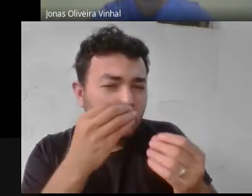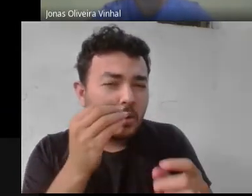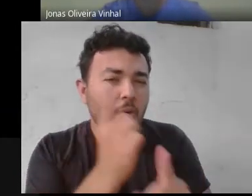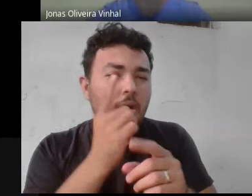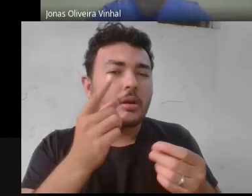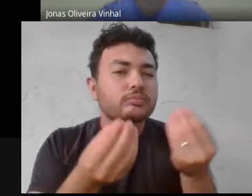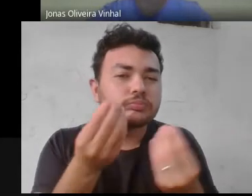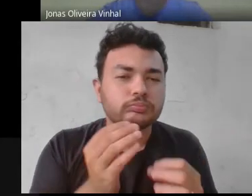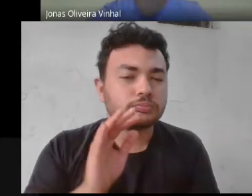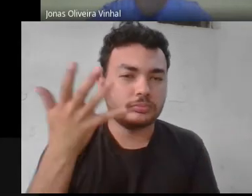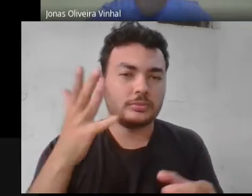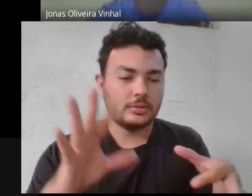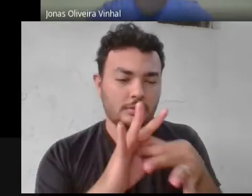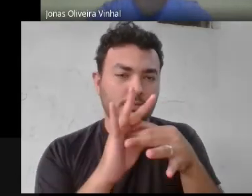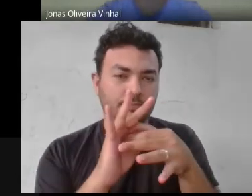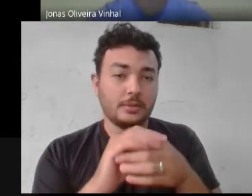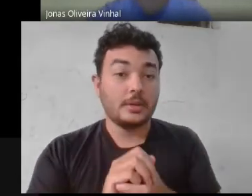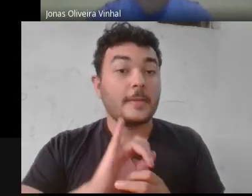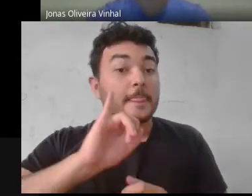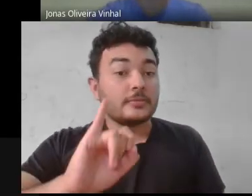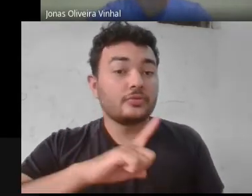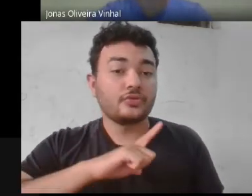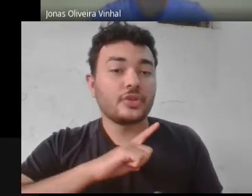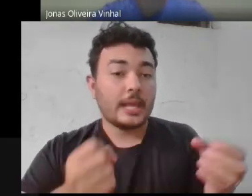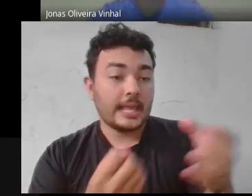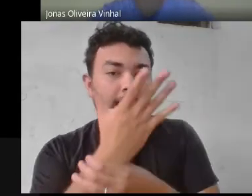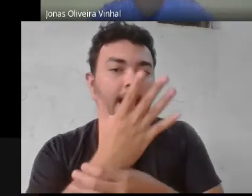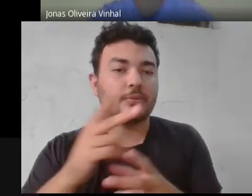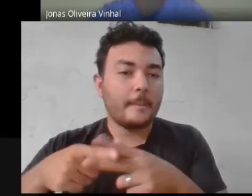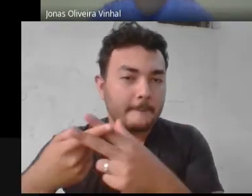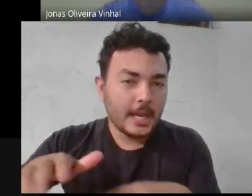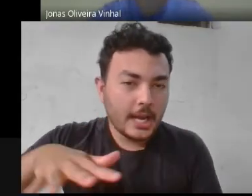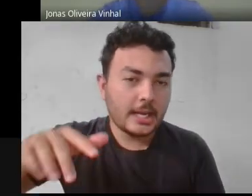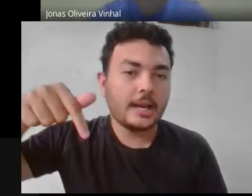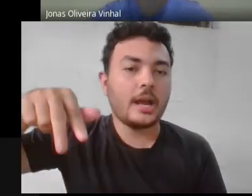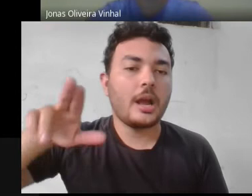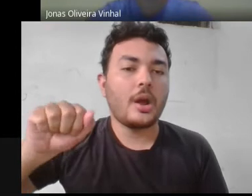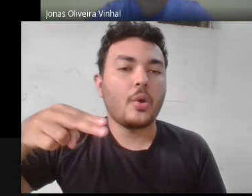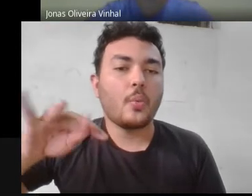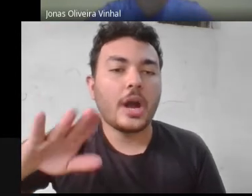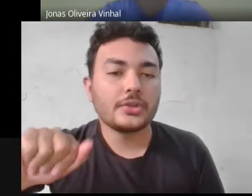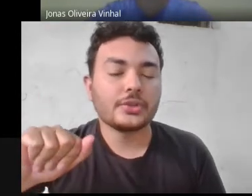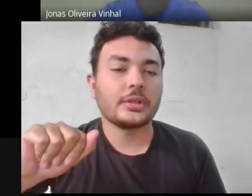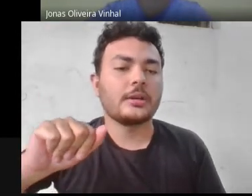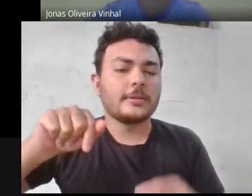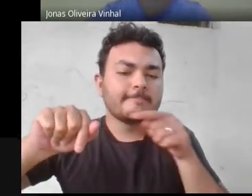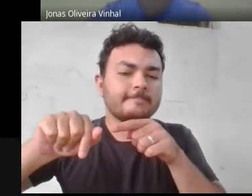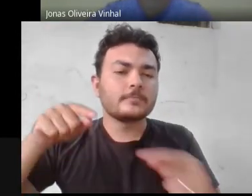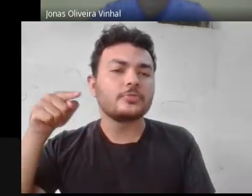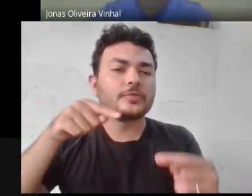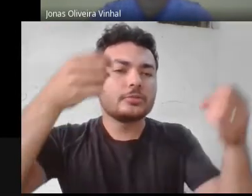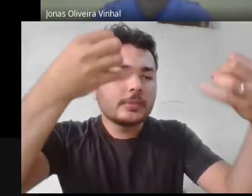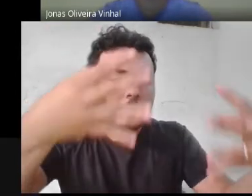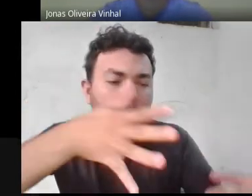né? Então, se tinha se criado a mecânica quântica como fundamento para explicar esses fenômenos de